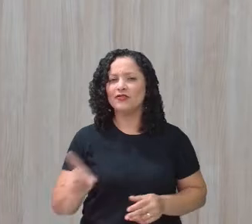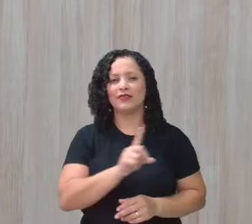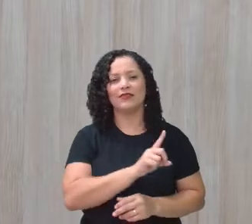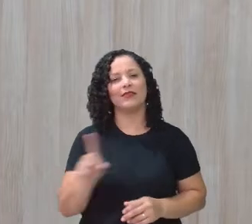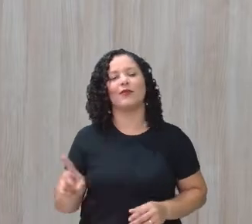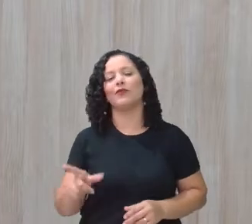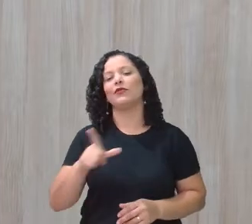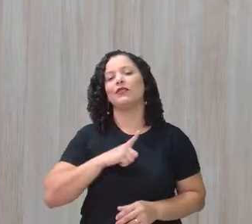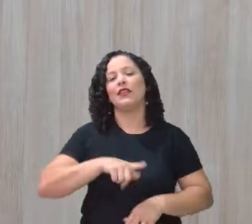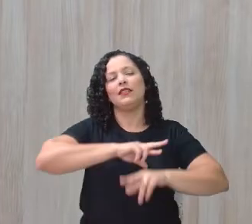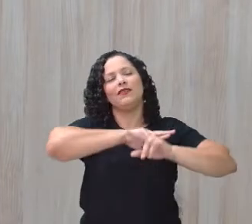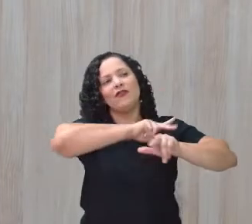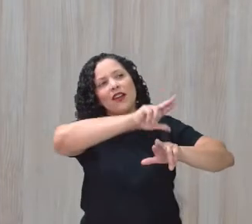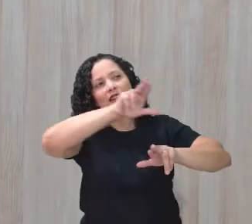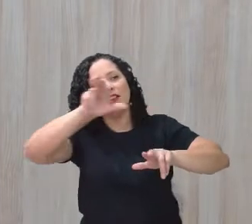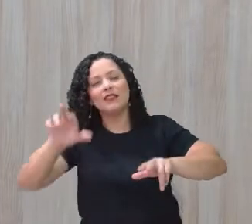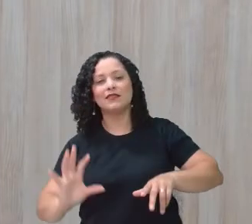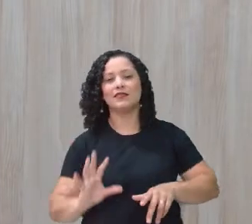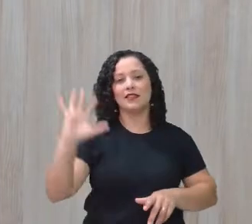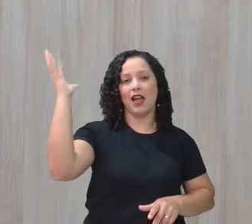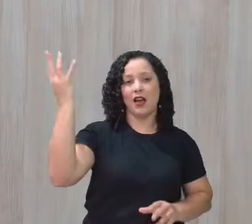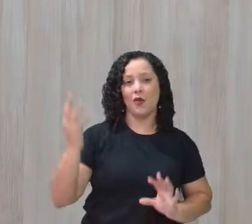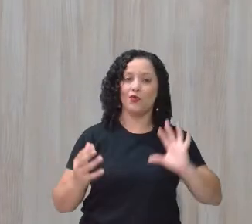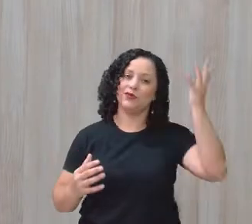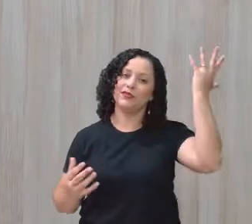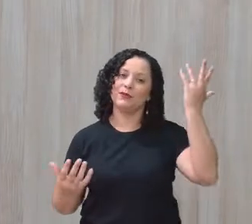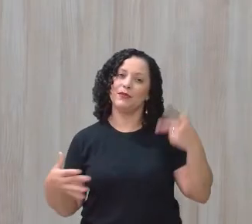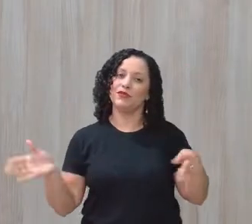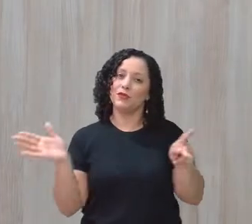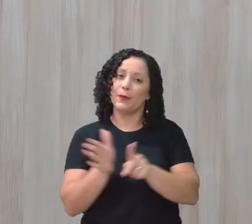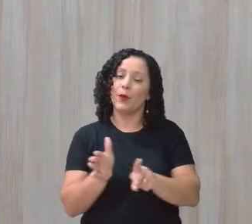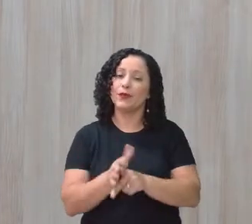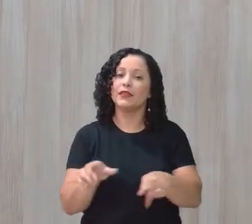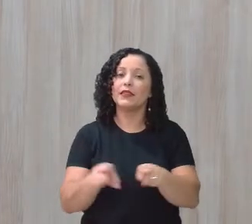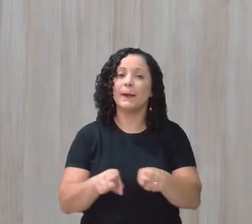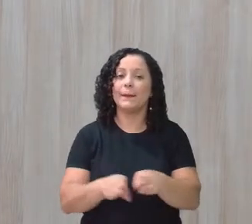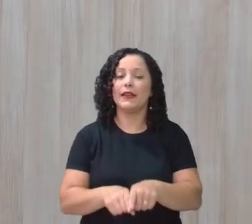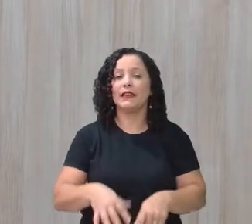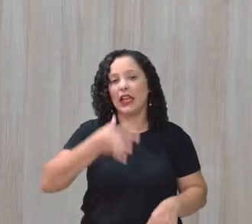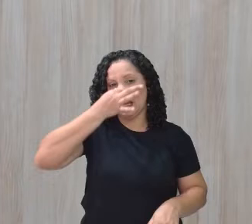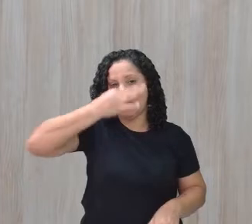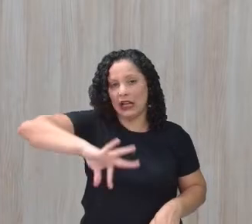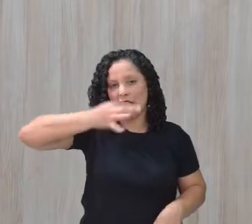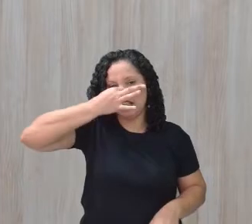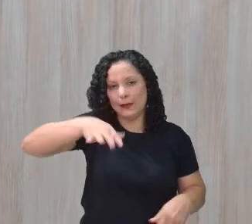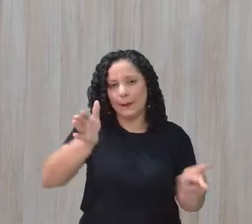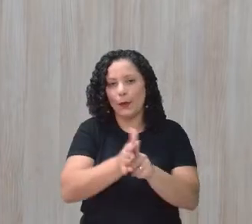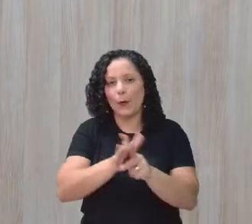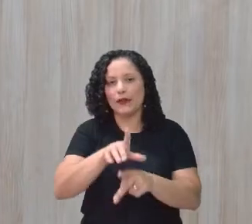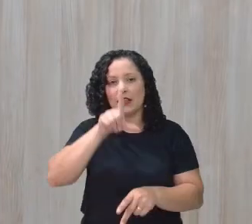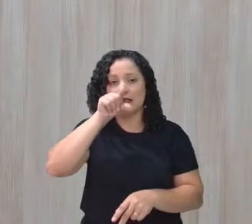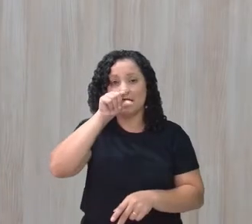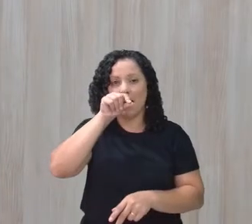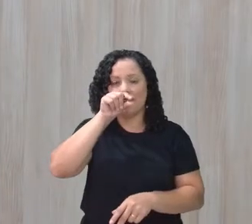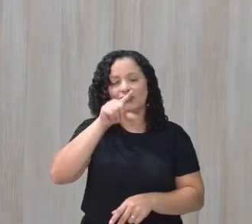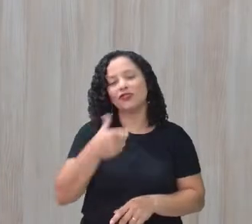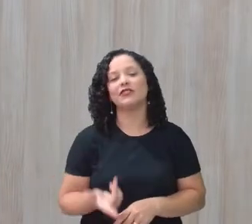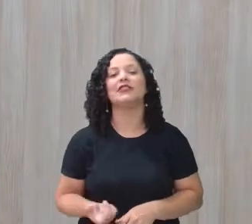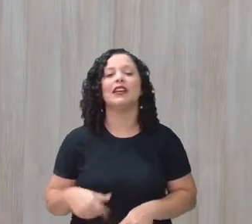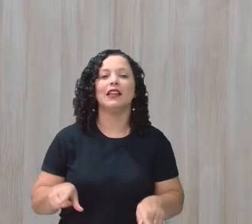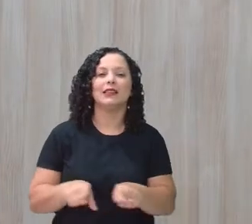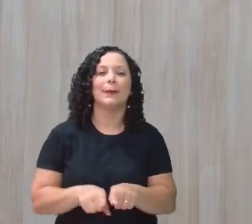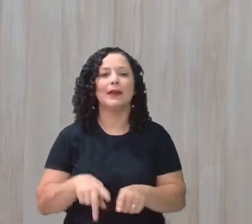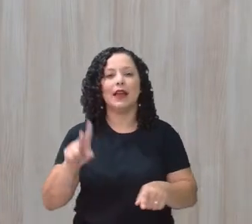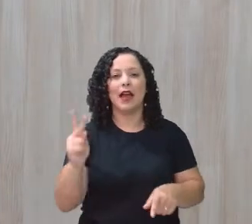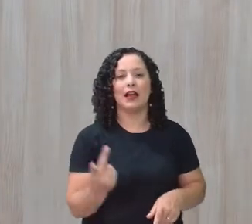tem outros registros aí, como a própria gripe aviária, por exemplo. Tá entendendo? H1N1